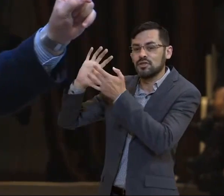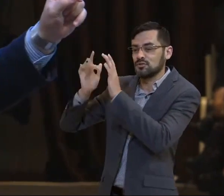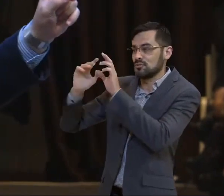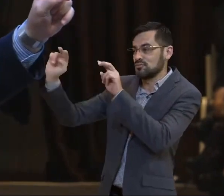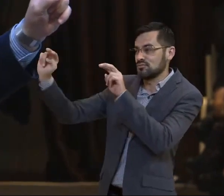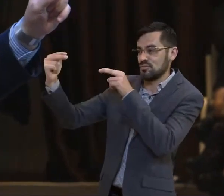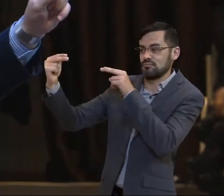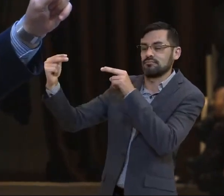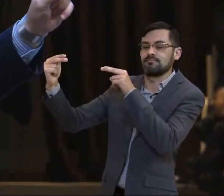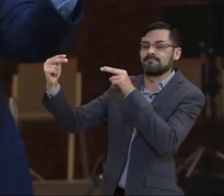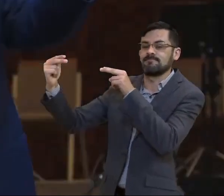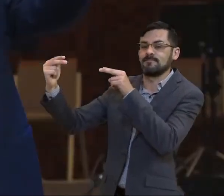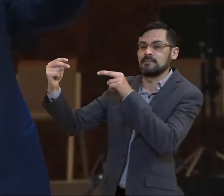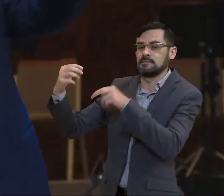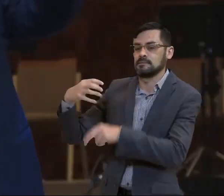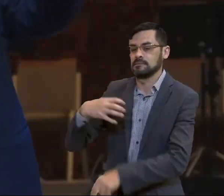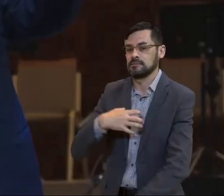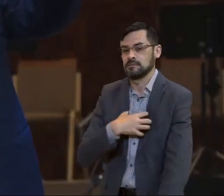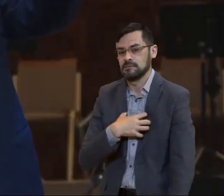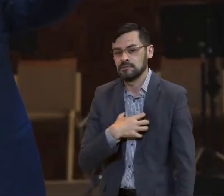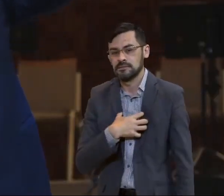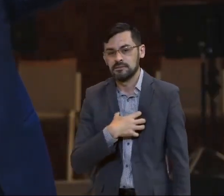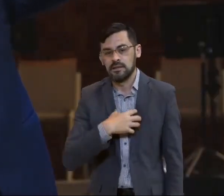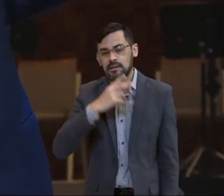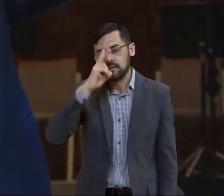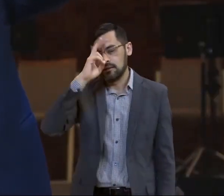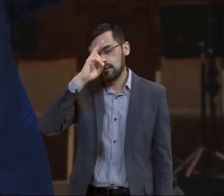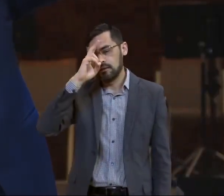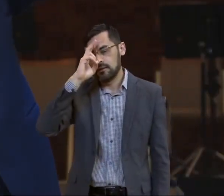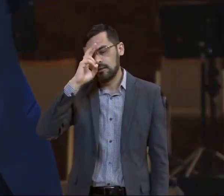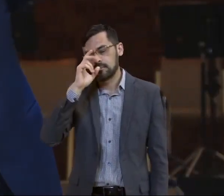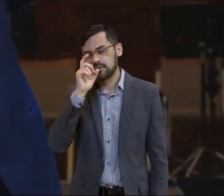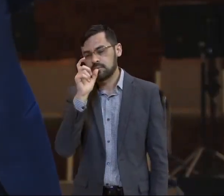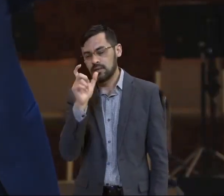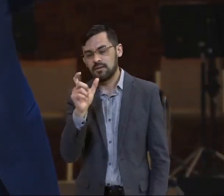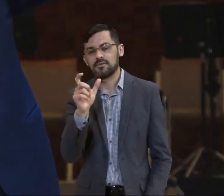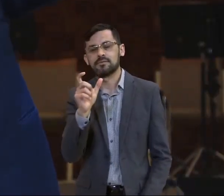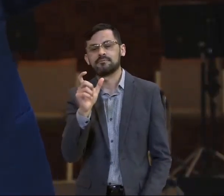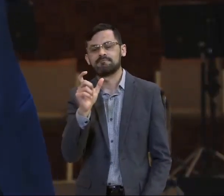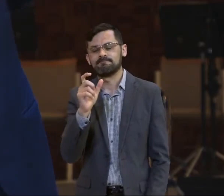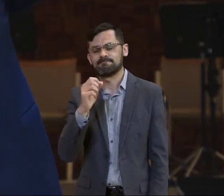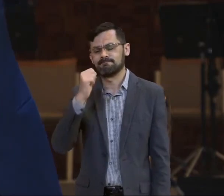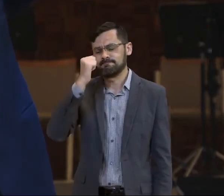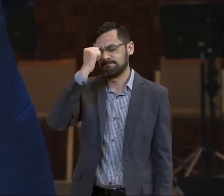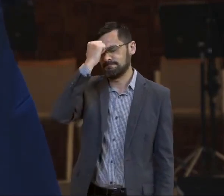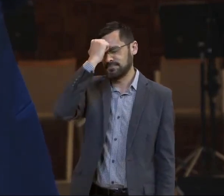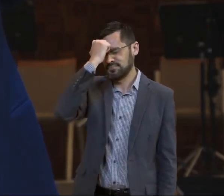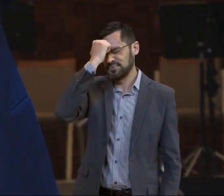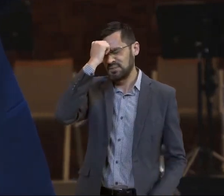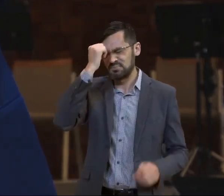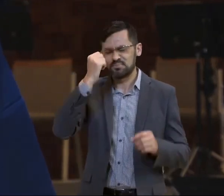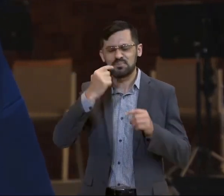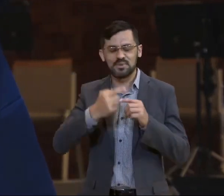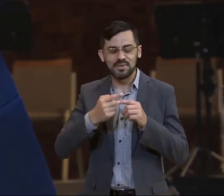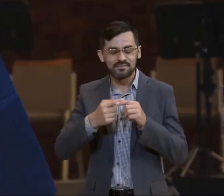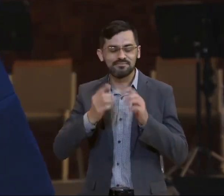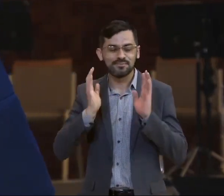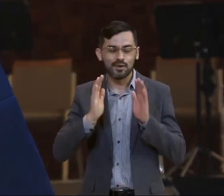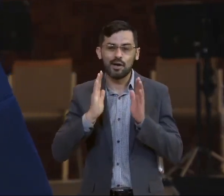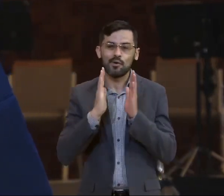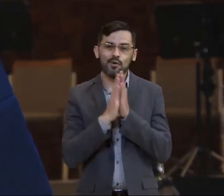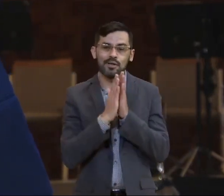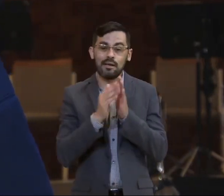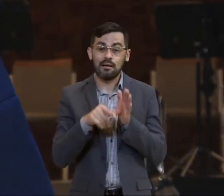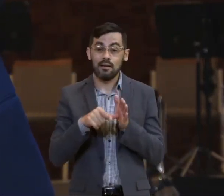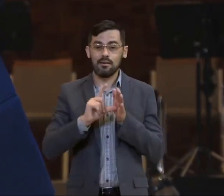ele. E ele lembra das palavras: quando isso acontecer, se converta, porque eu já orei por você antes